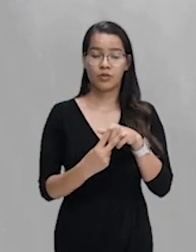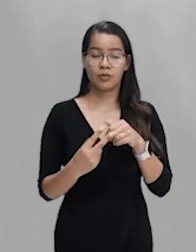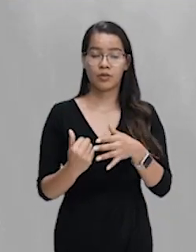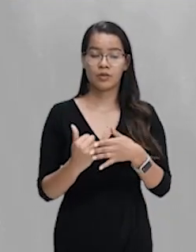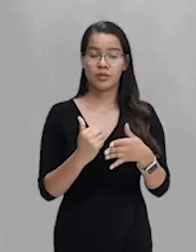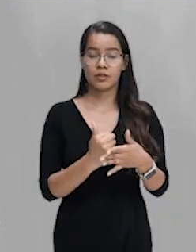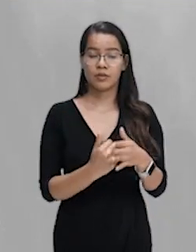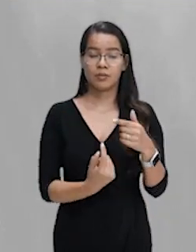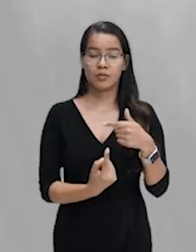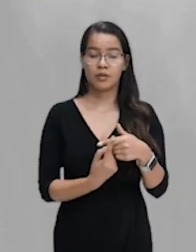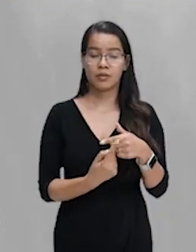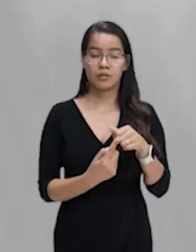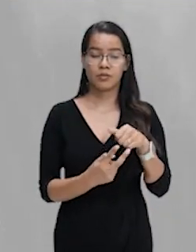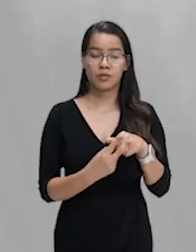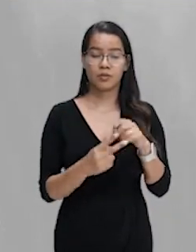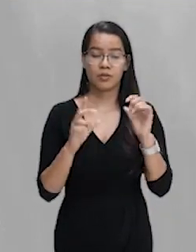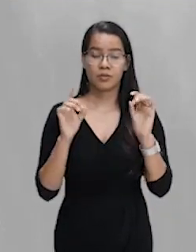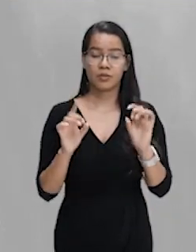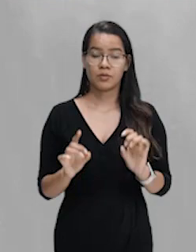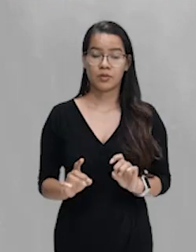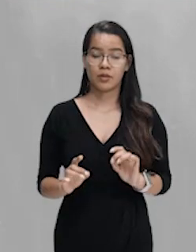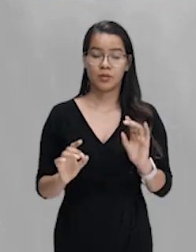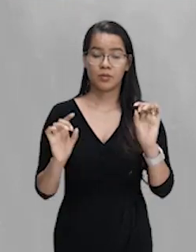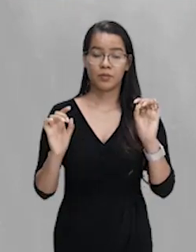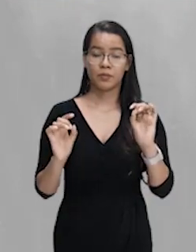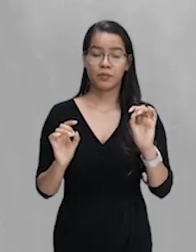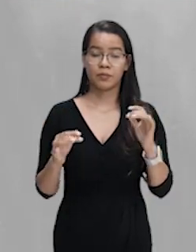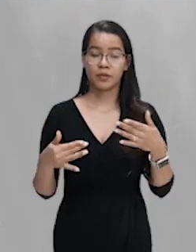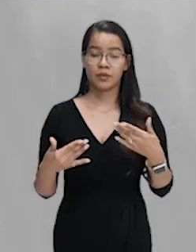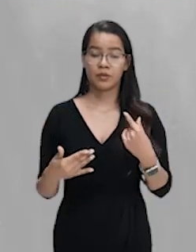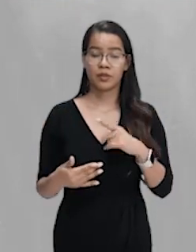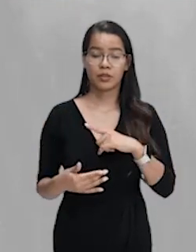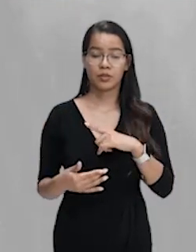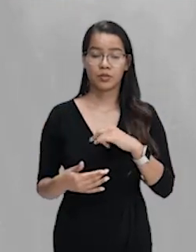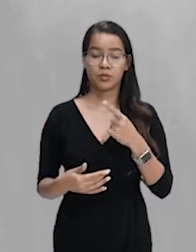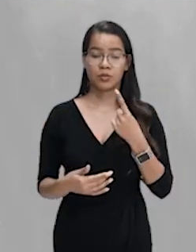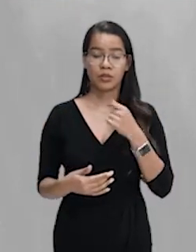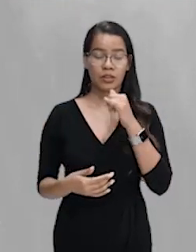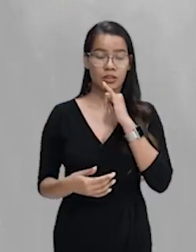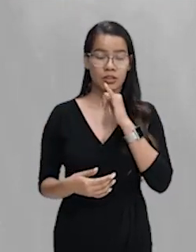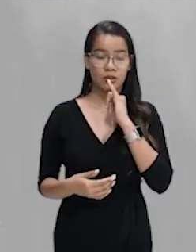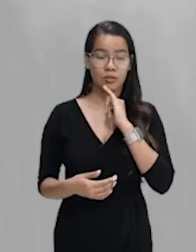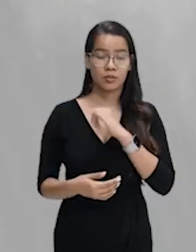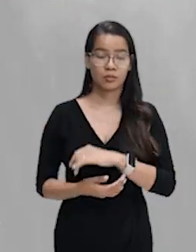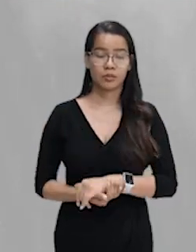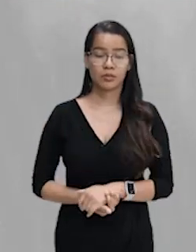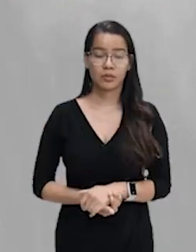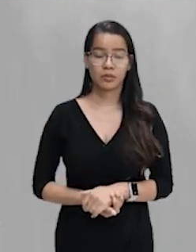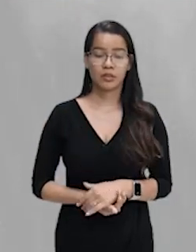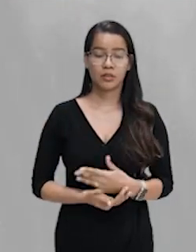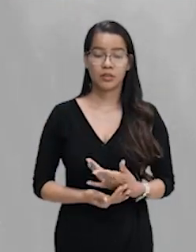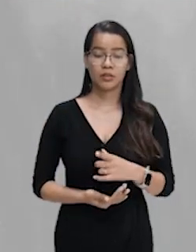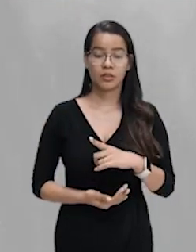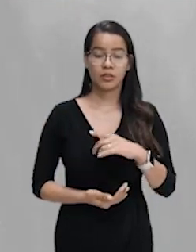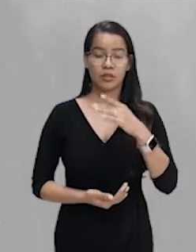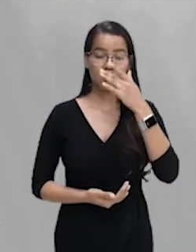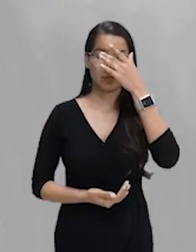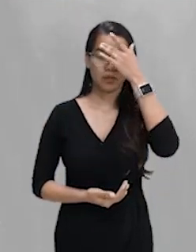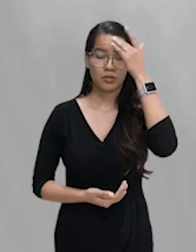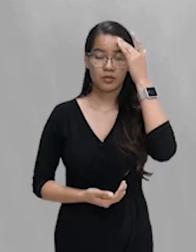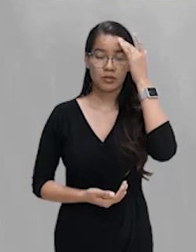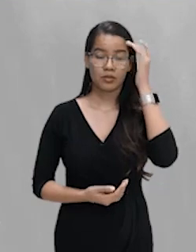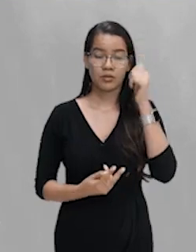haber e mais o verbo principal no particípio, beleza? Então, aqui eu peguei um exemplo aqui para vocês. Então, eu tenho as personas